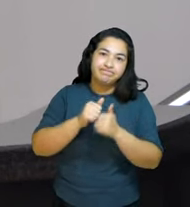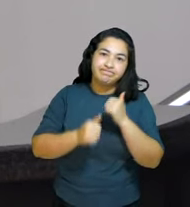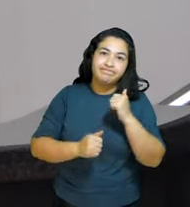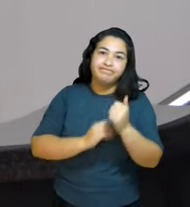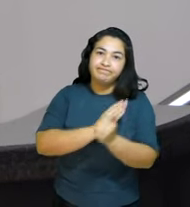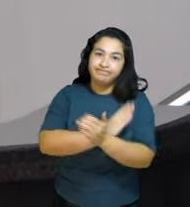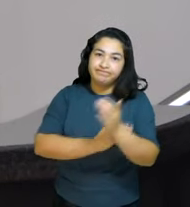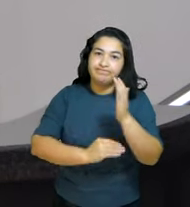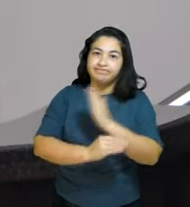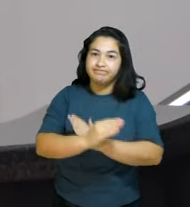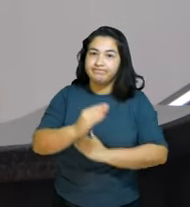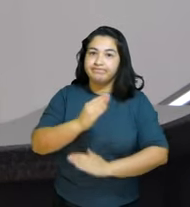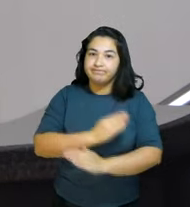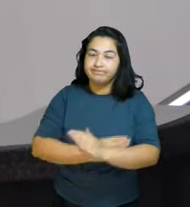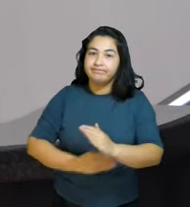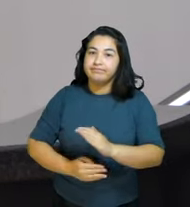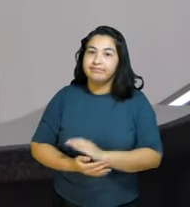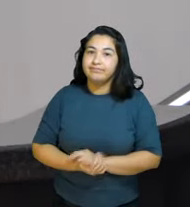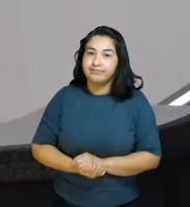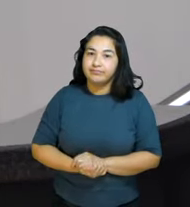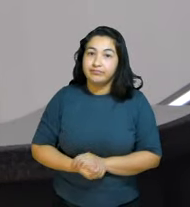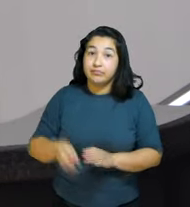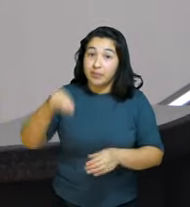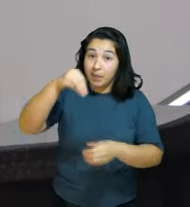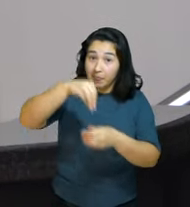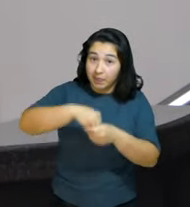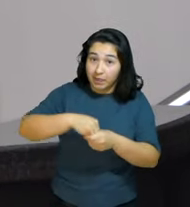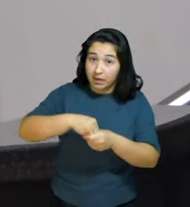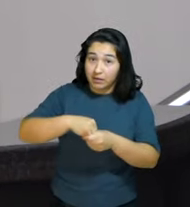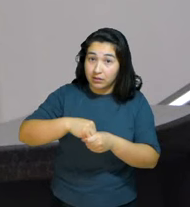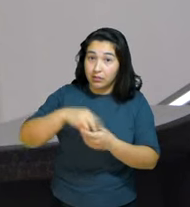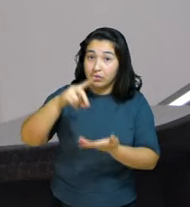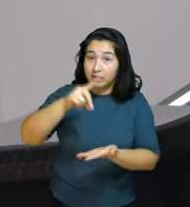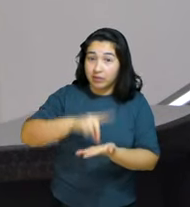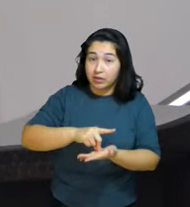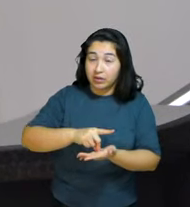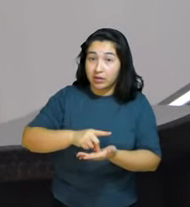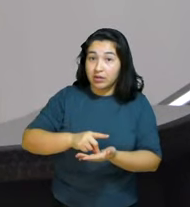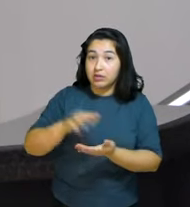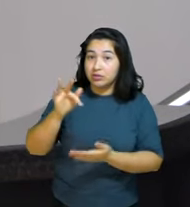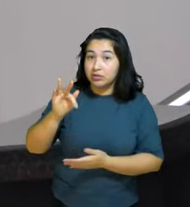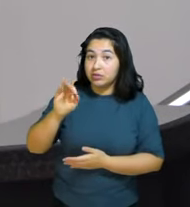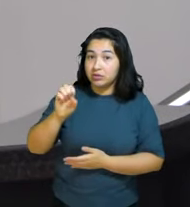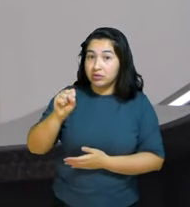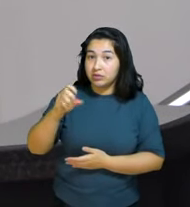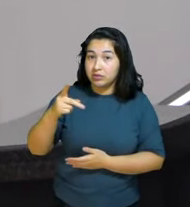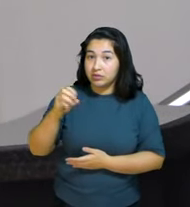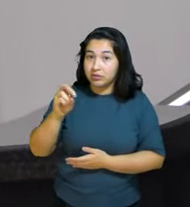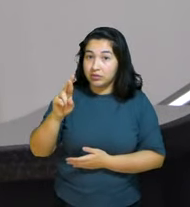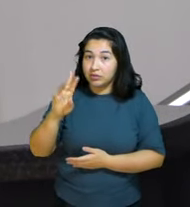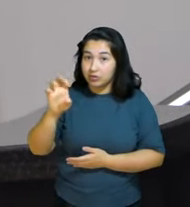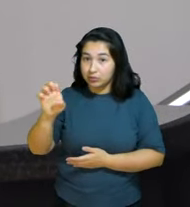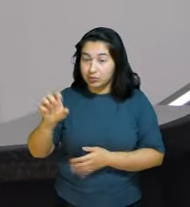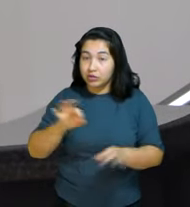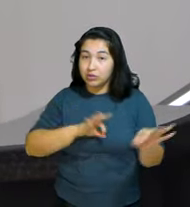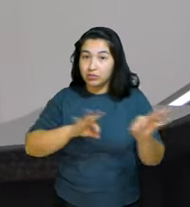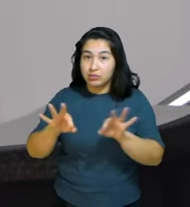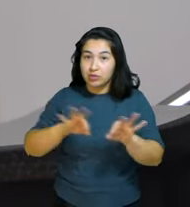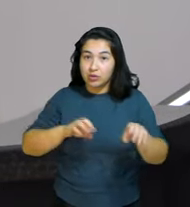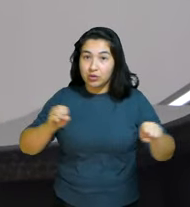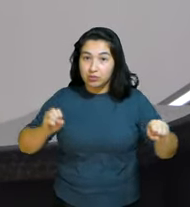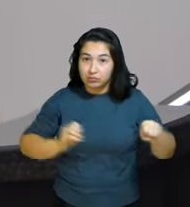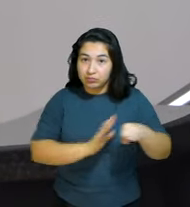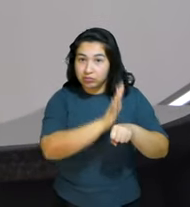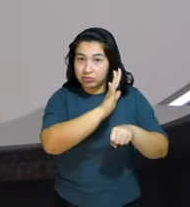realidade. Dentro dessa realidade, a FESPORT construiu a bocha paralímpica, colocando dentro